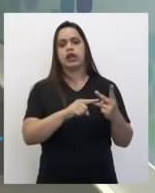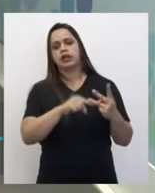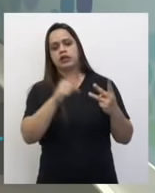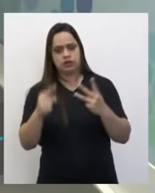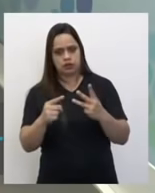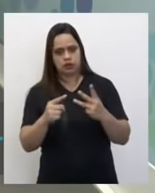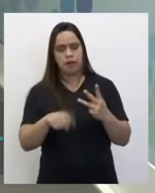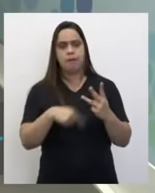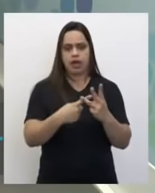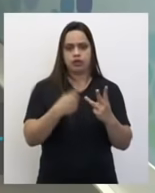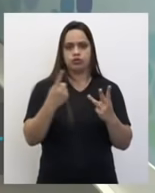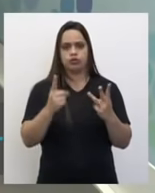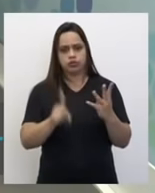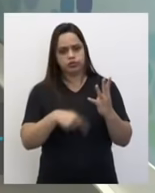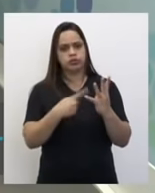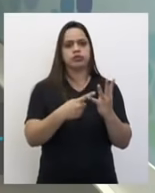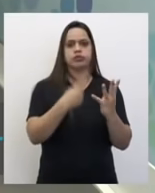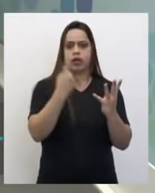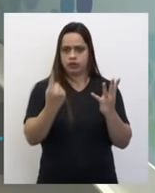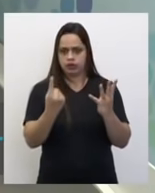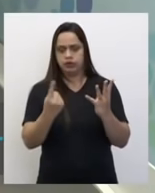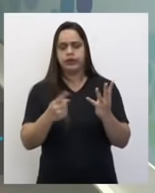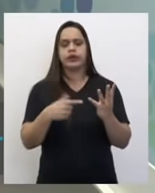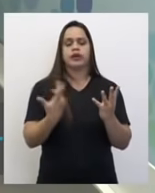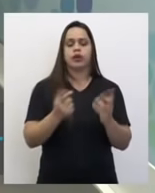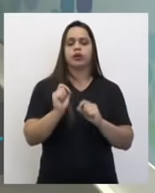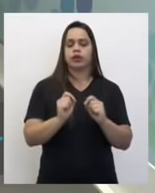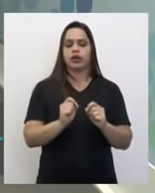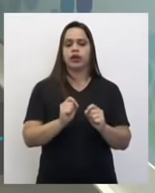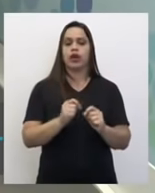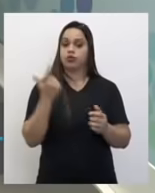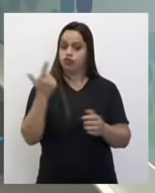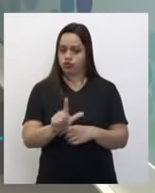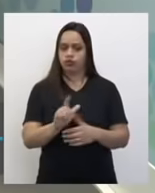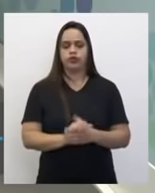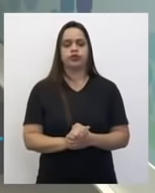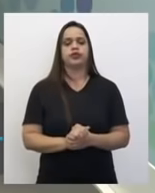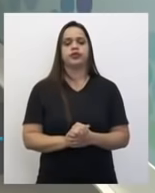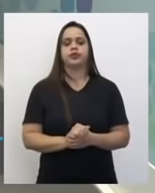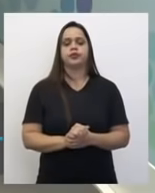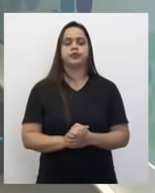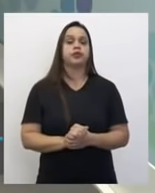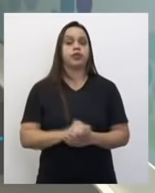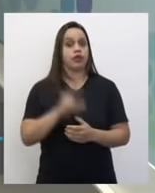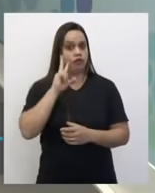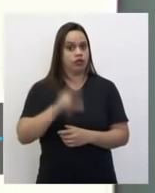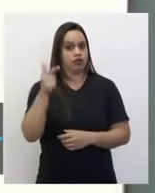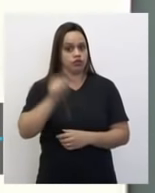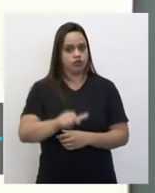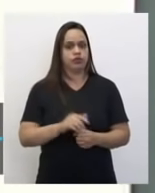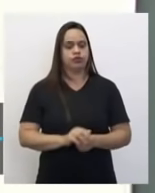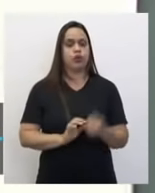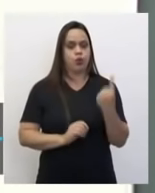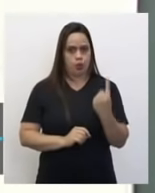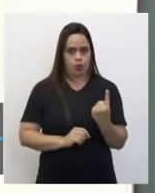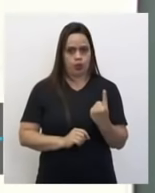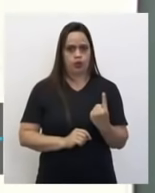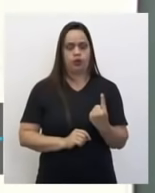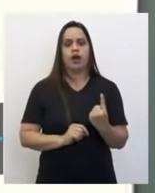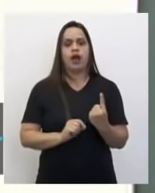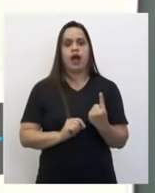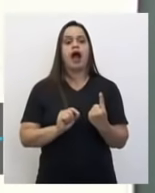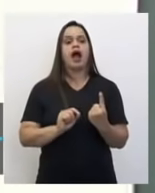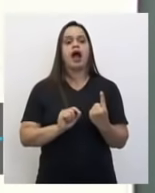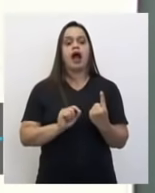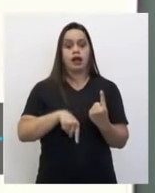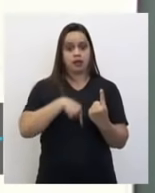três aumentou um, de um pro quatro aumentou um. Fazer de novo, ó. Então, ó, um vai